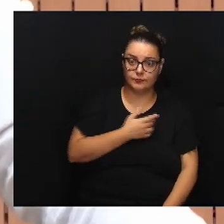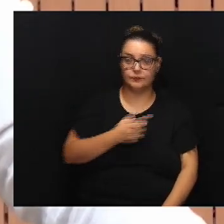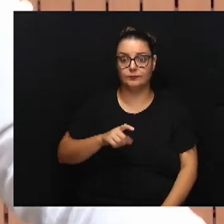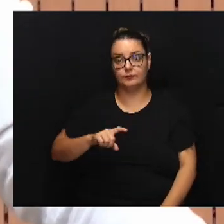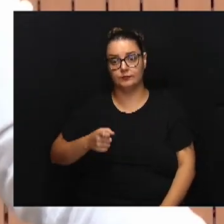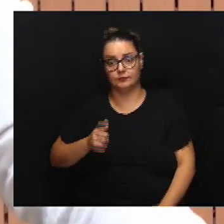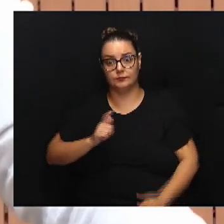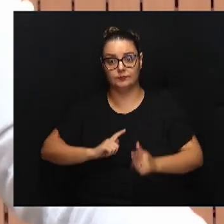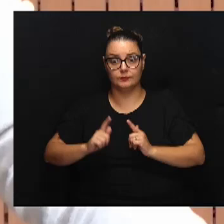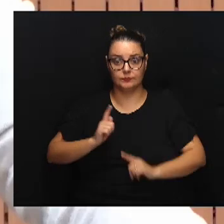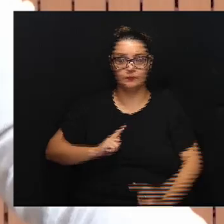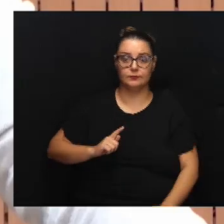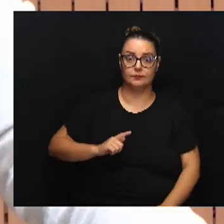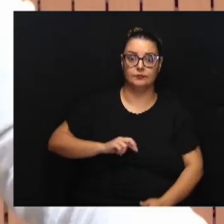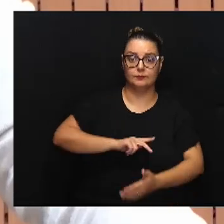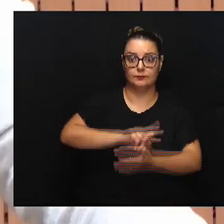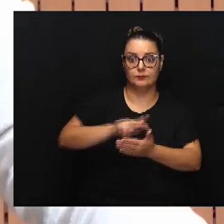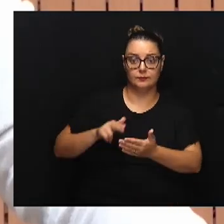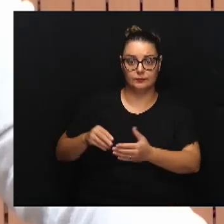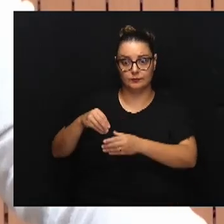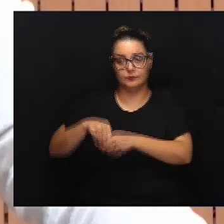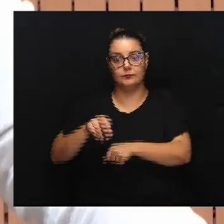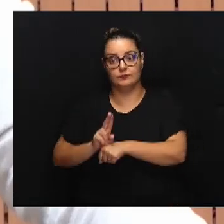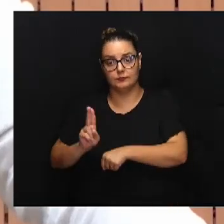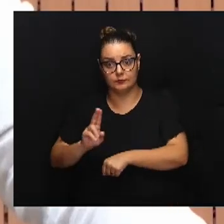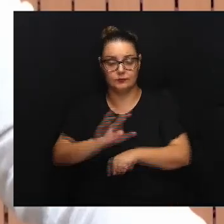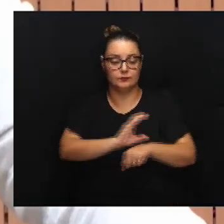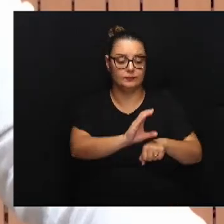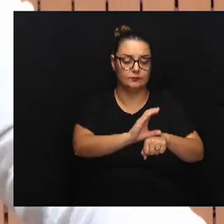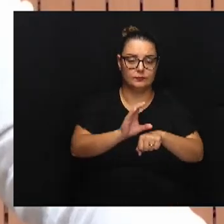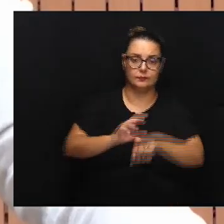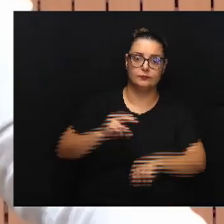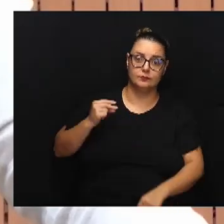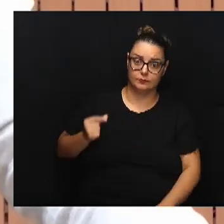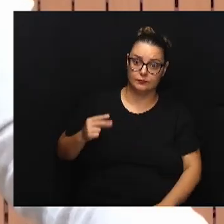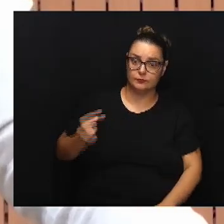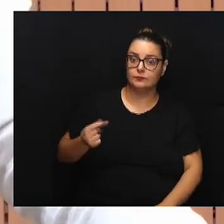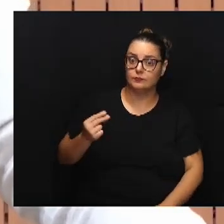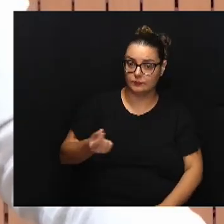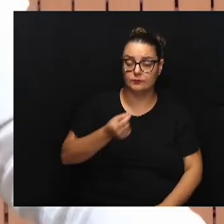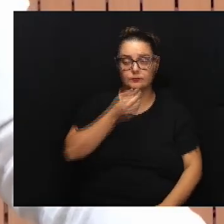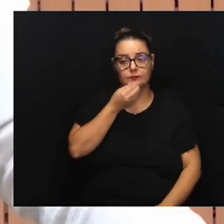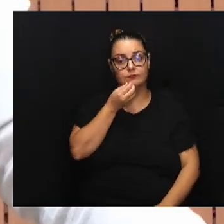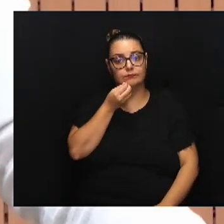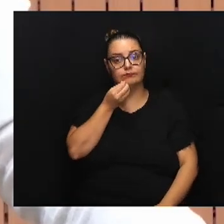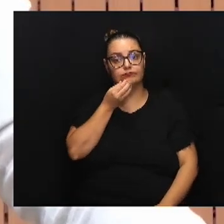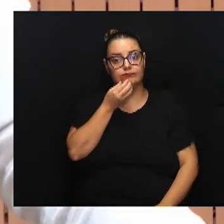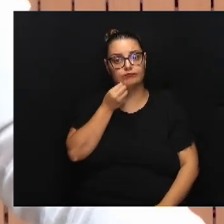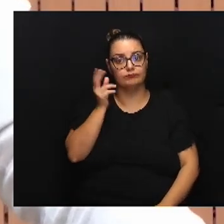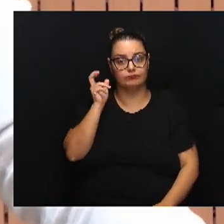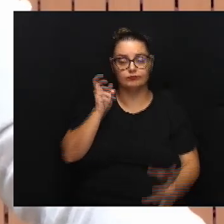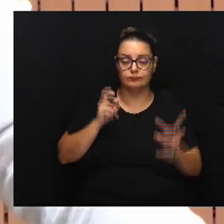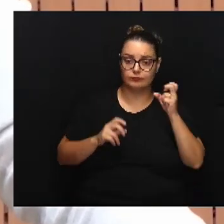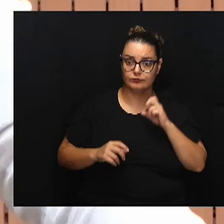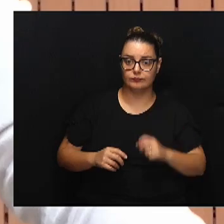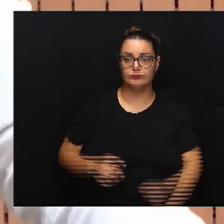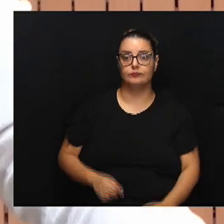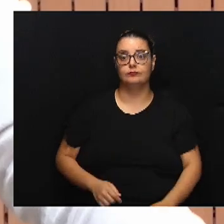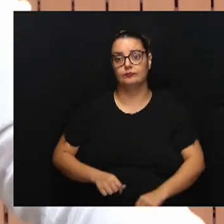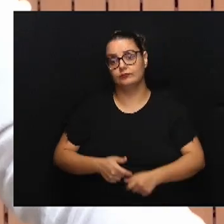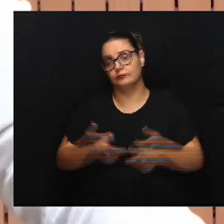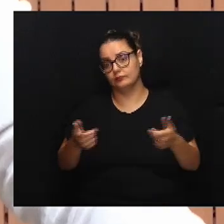do Diversidade na Universidade, de cursinhos que estão na estrada há um bom tempo. Uma das grandes questões